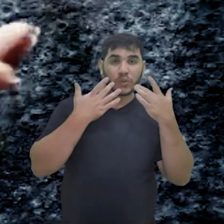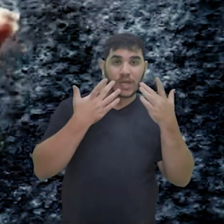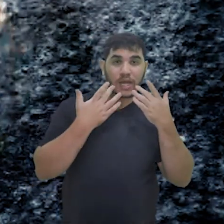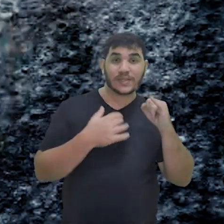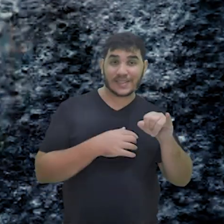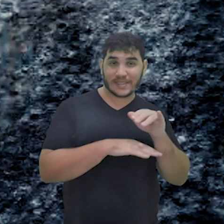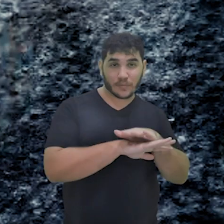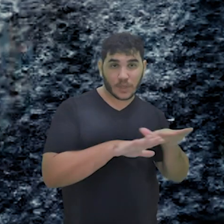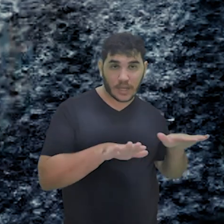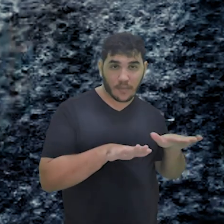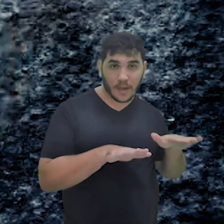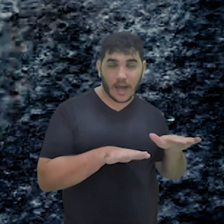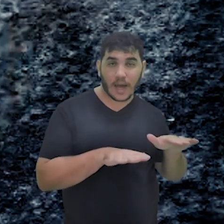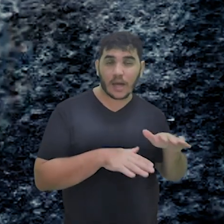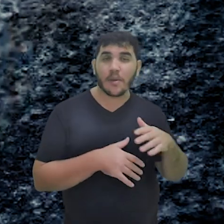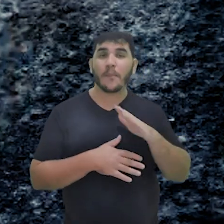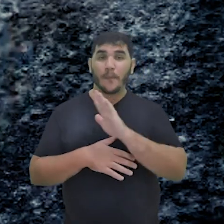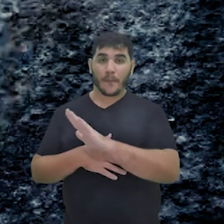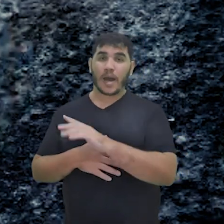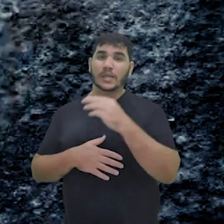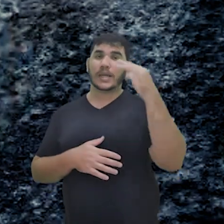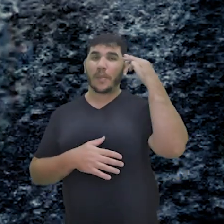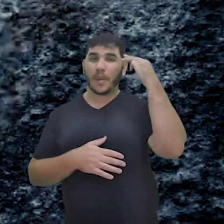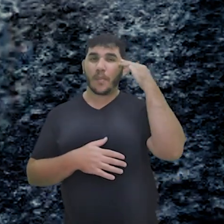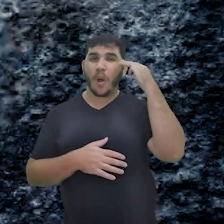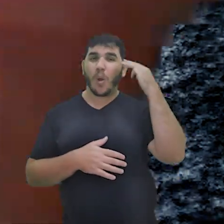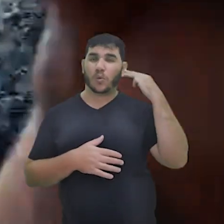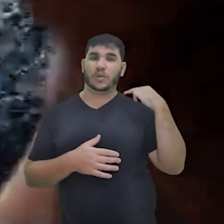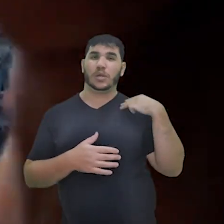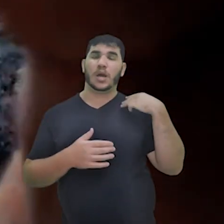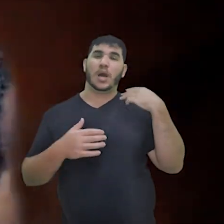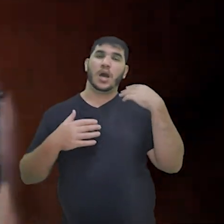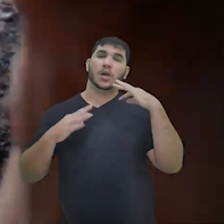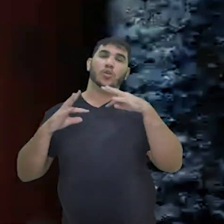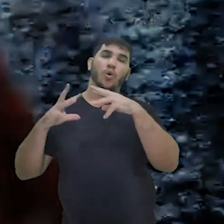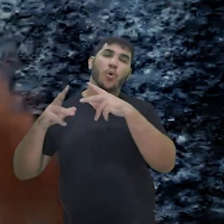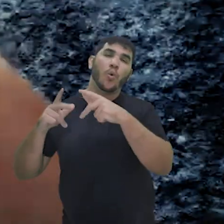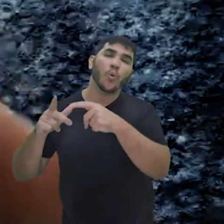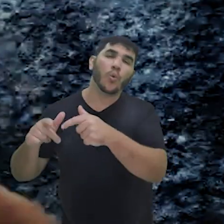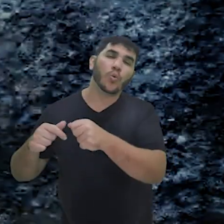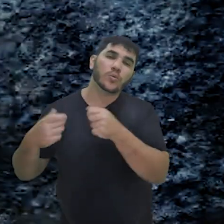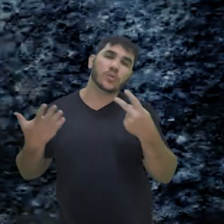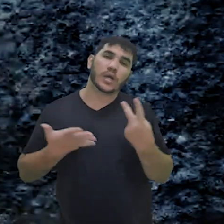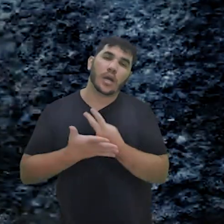existe mais o grupo nós de teatro, mas a memória. A memória que ainda